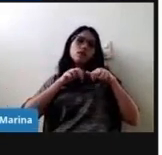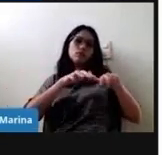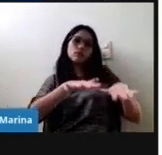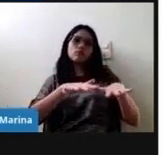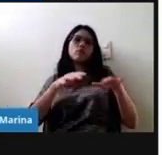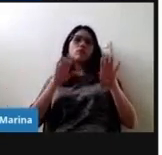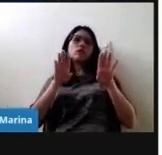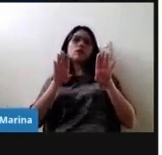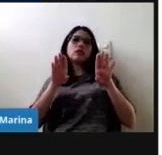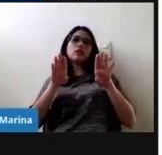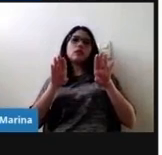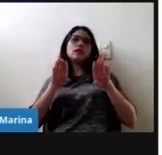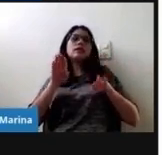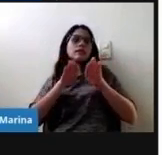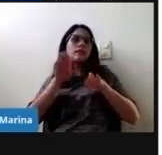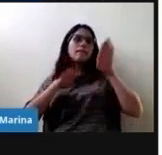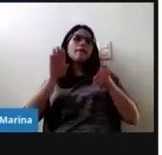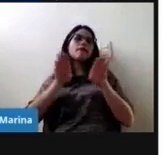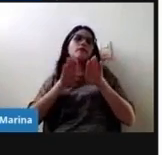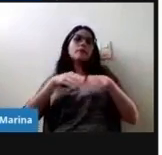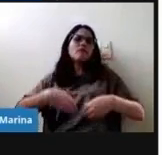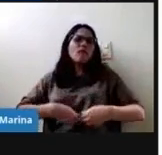fomes e também de guerras, né?